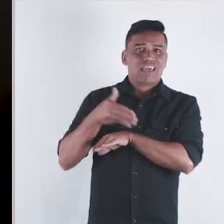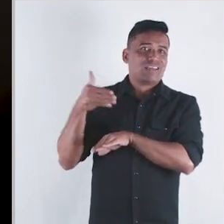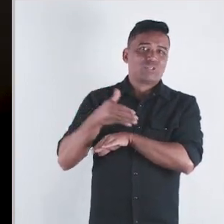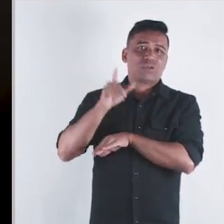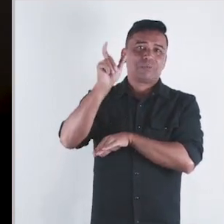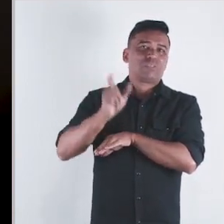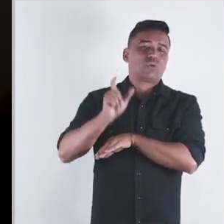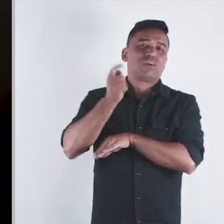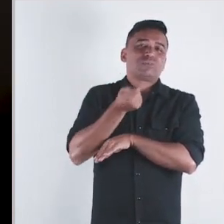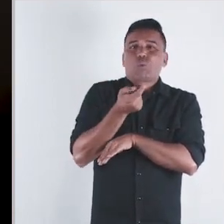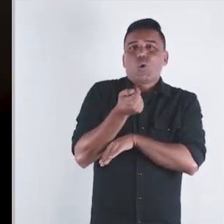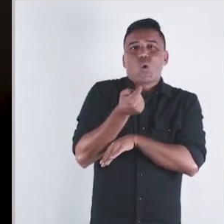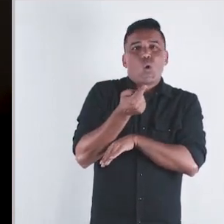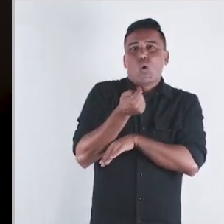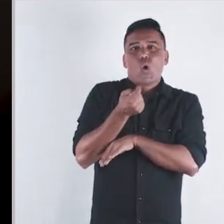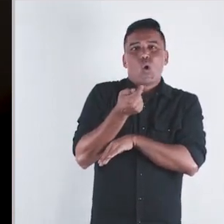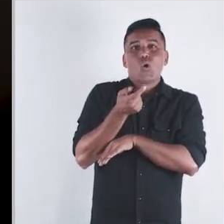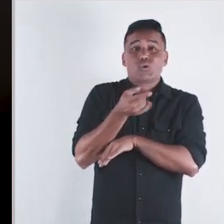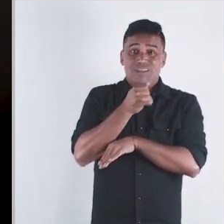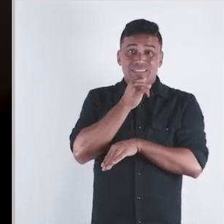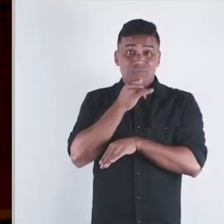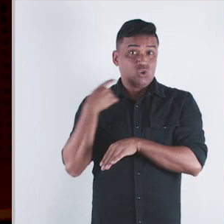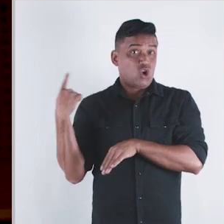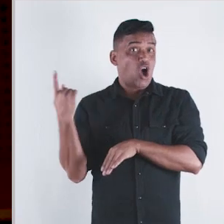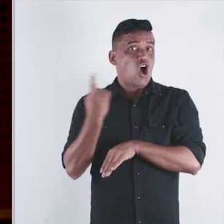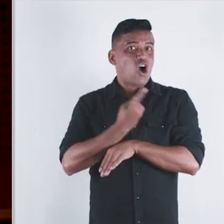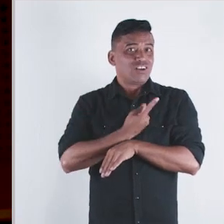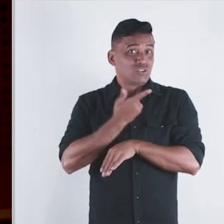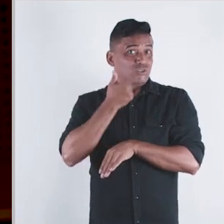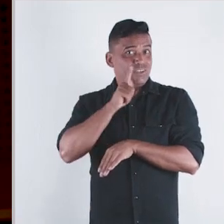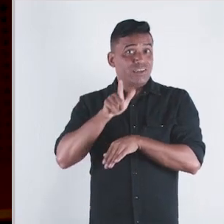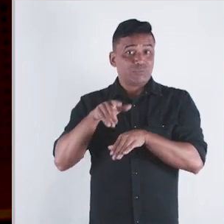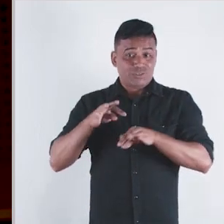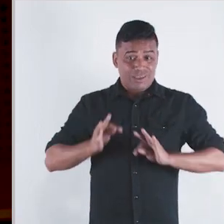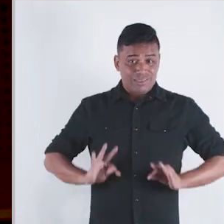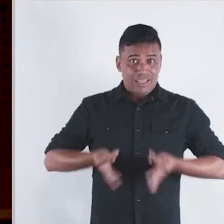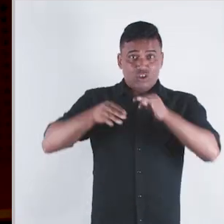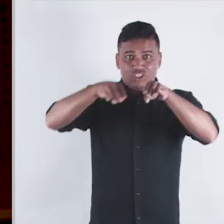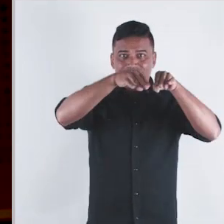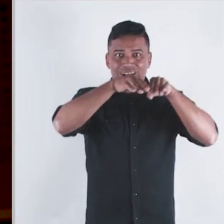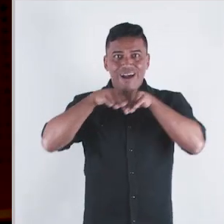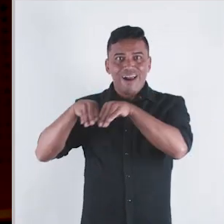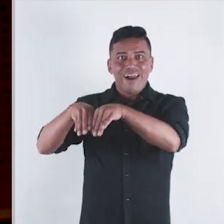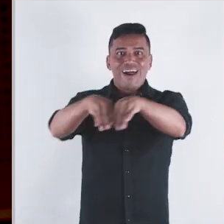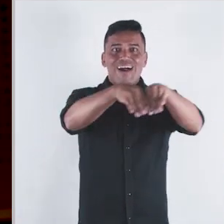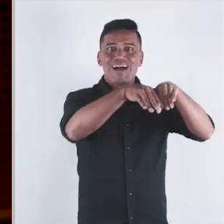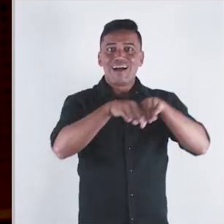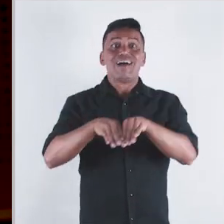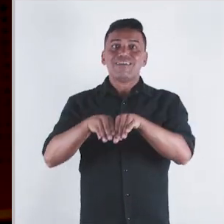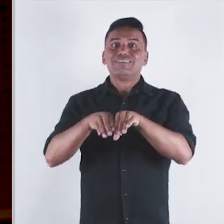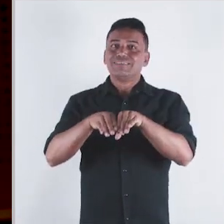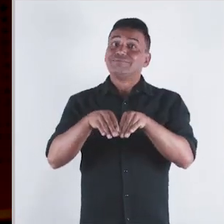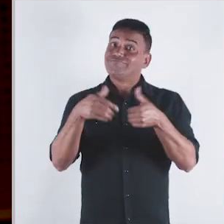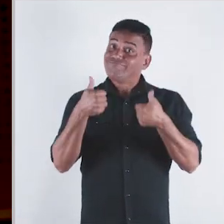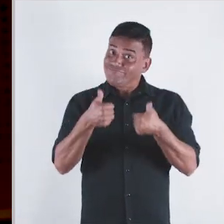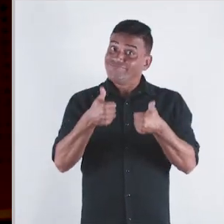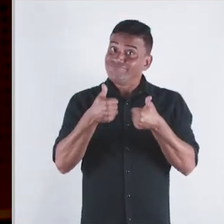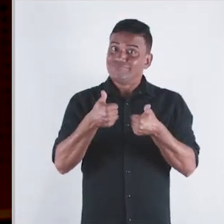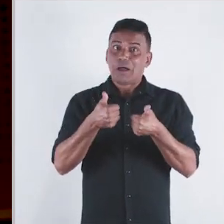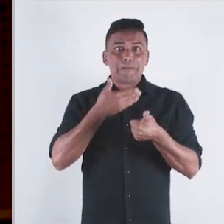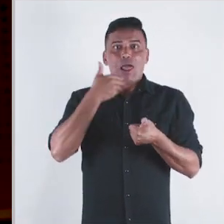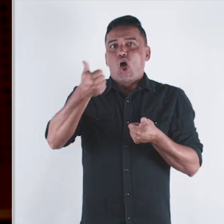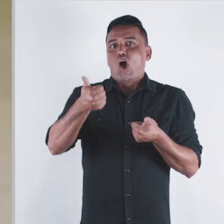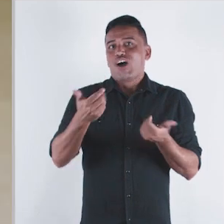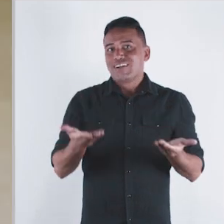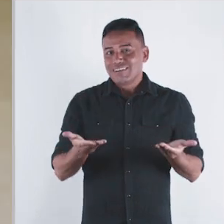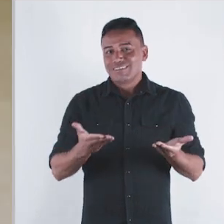da potencialidade que teria caso a gente tivesse uma distribuição mais equânime desses recursos